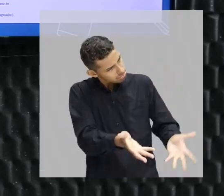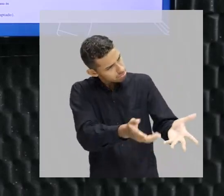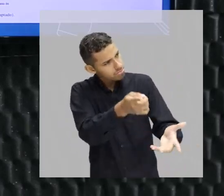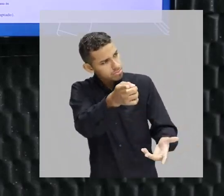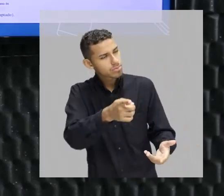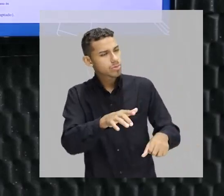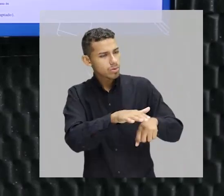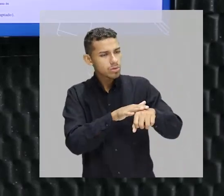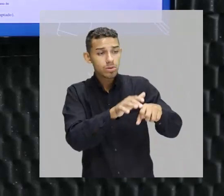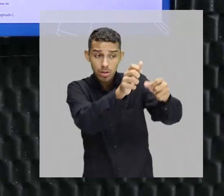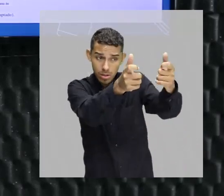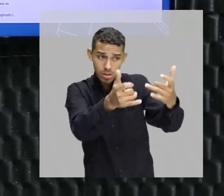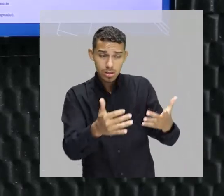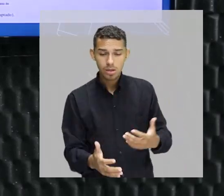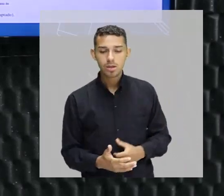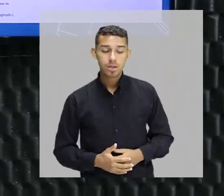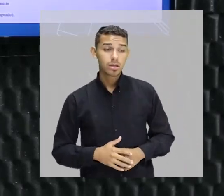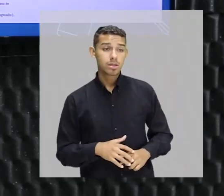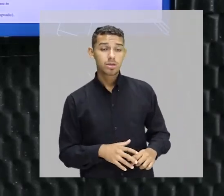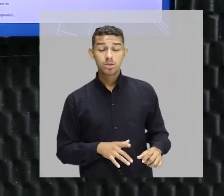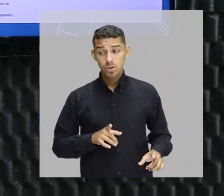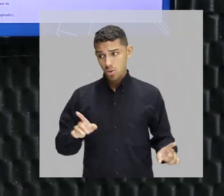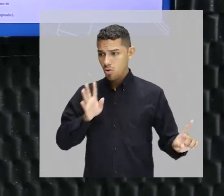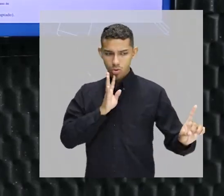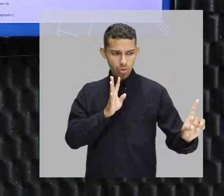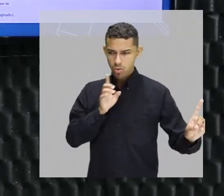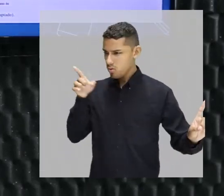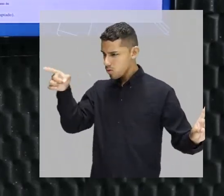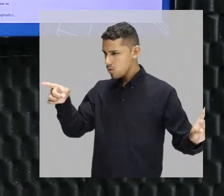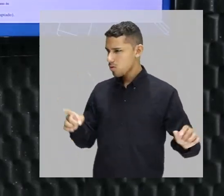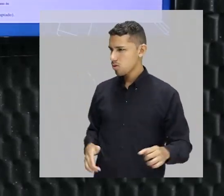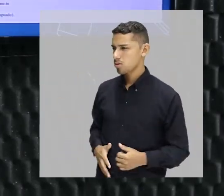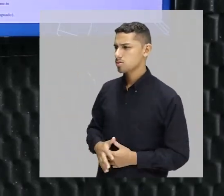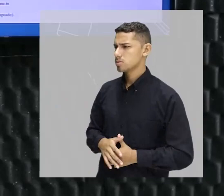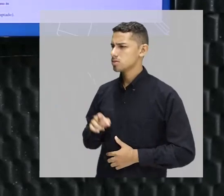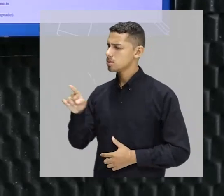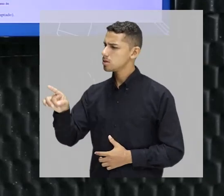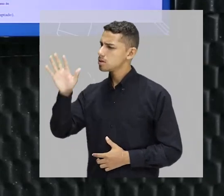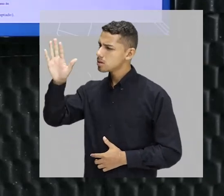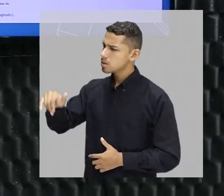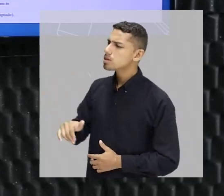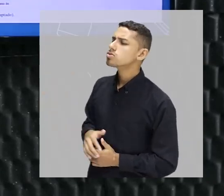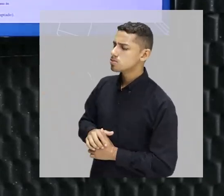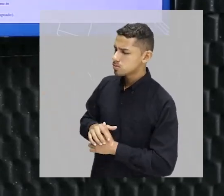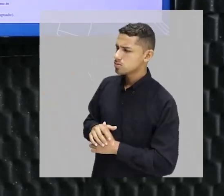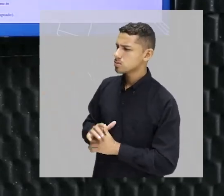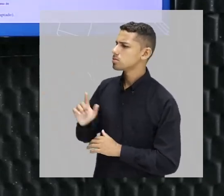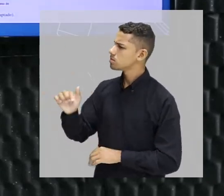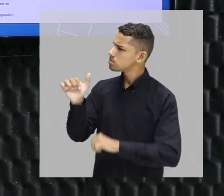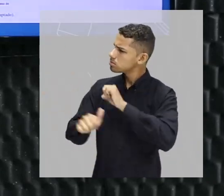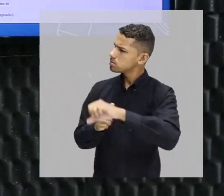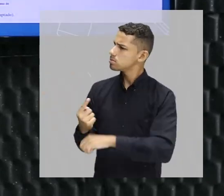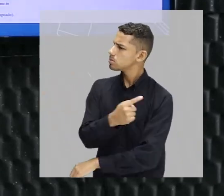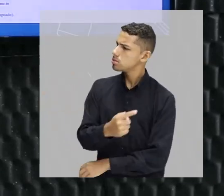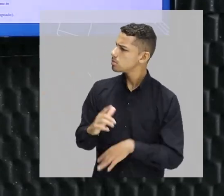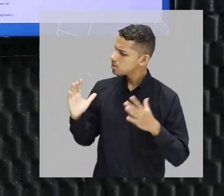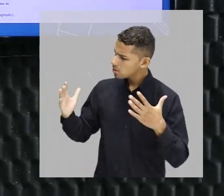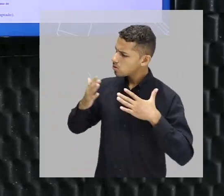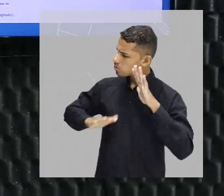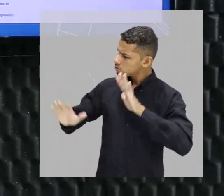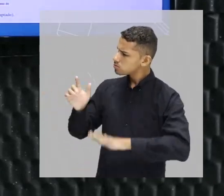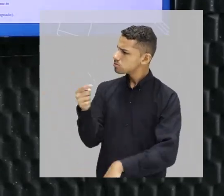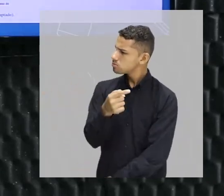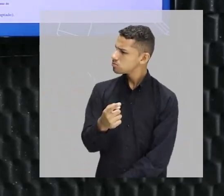passa. Se você conhece o agressor, tenta convencê-lo a mudar o seu comportamento. Caso não tenha